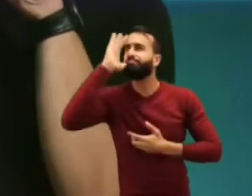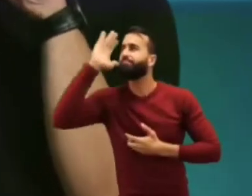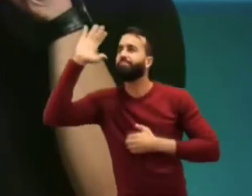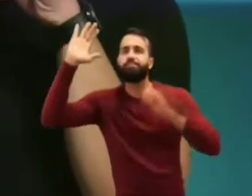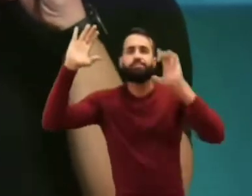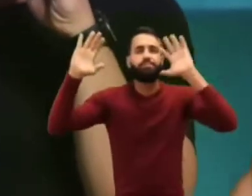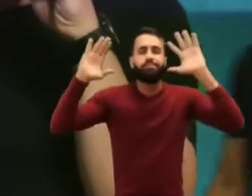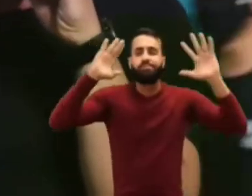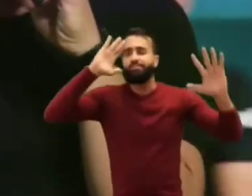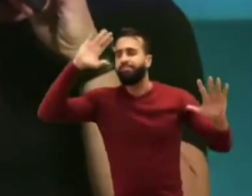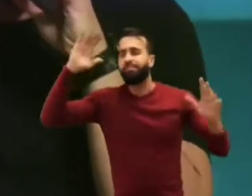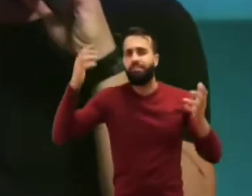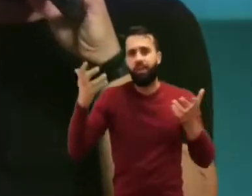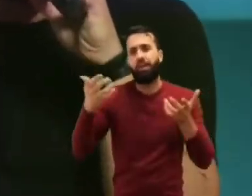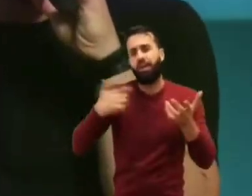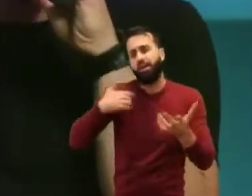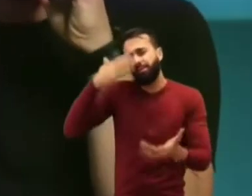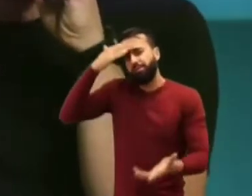sonhar,